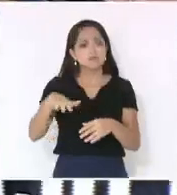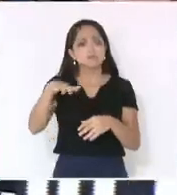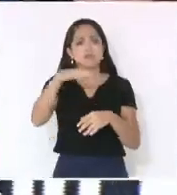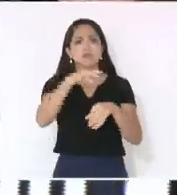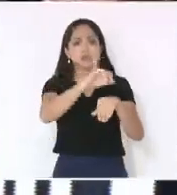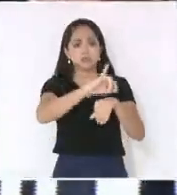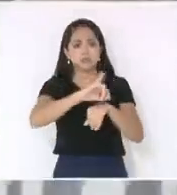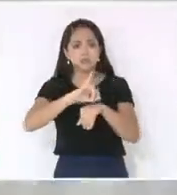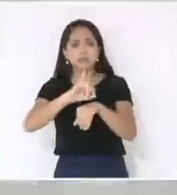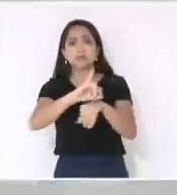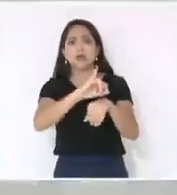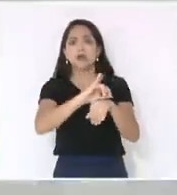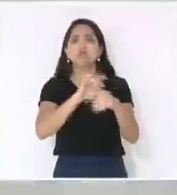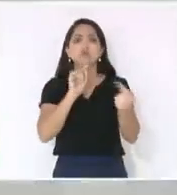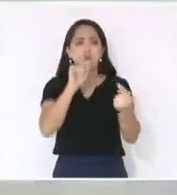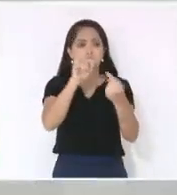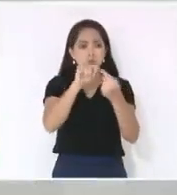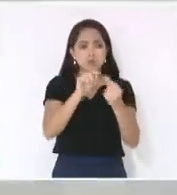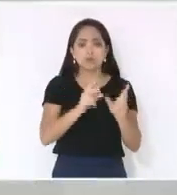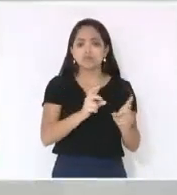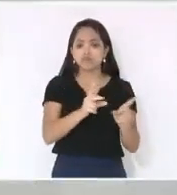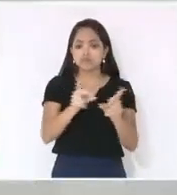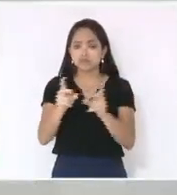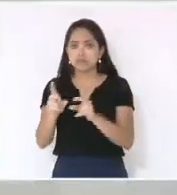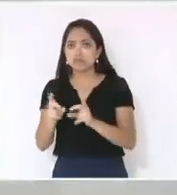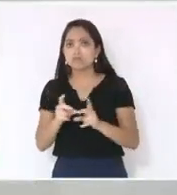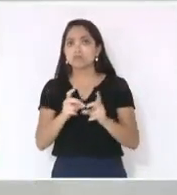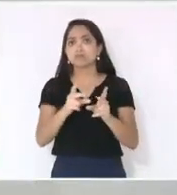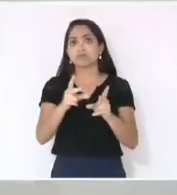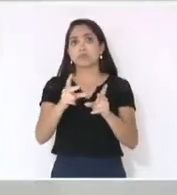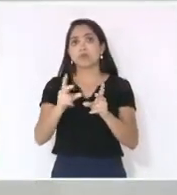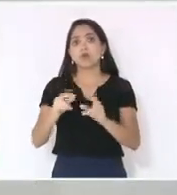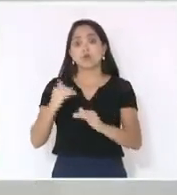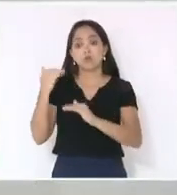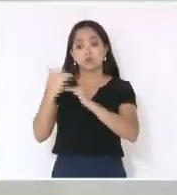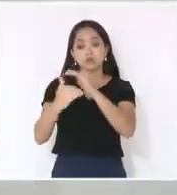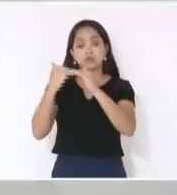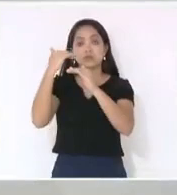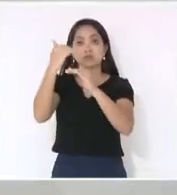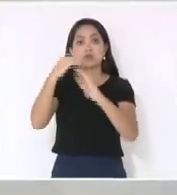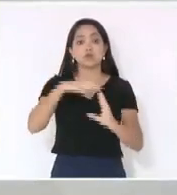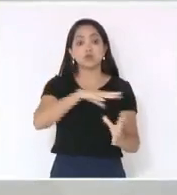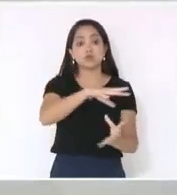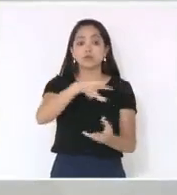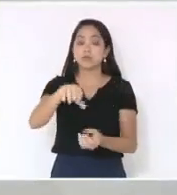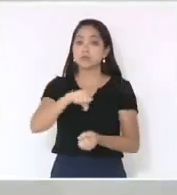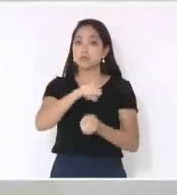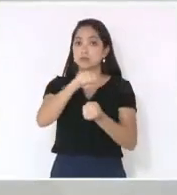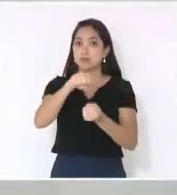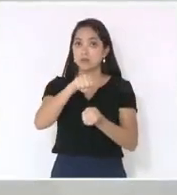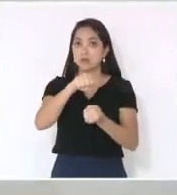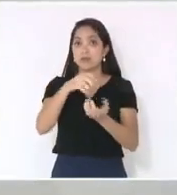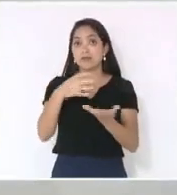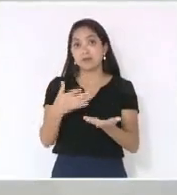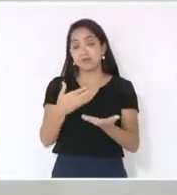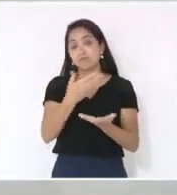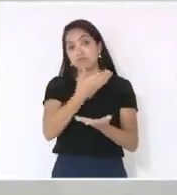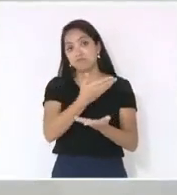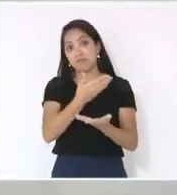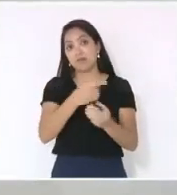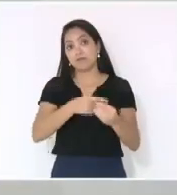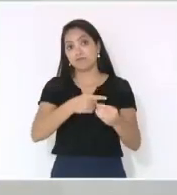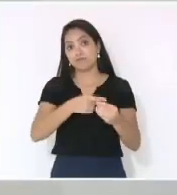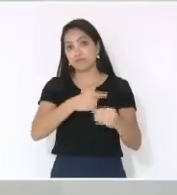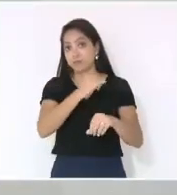comércio, também tem a ver com desenvolvimento e com crescimento sustentável. Em Joinville, deputado Valduga,